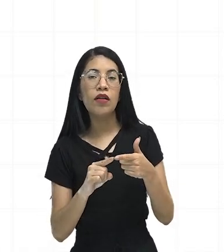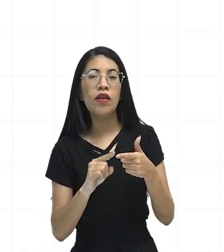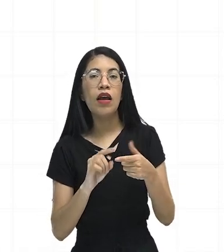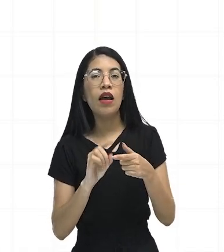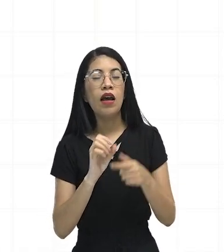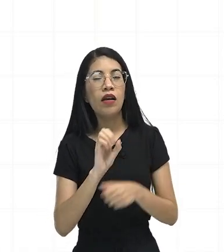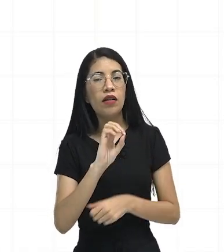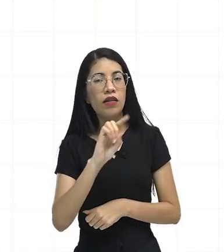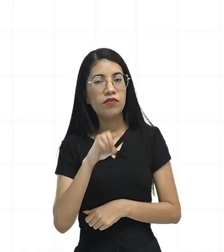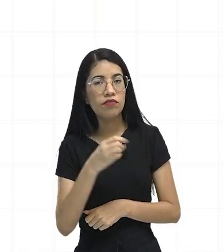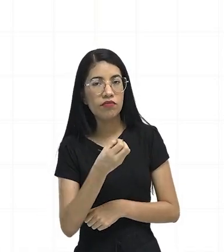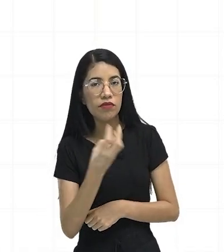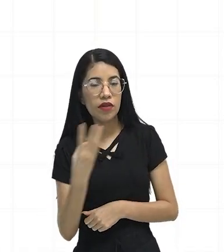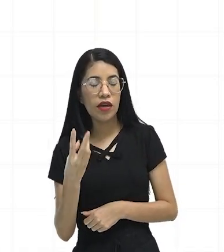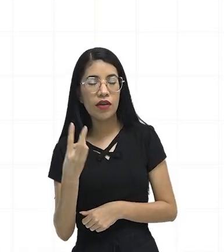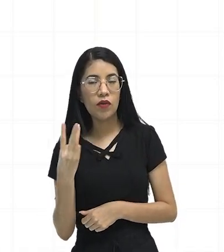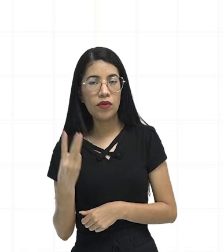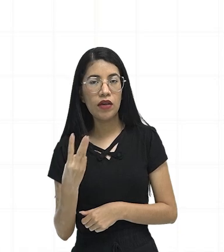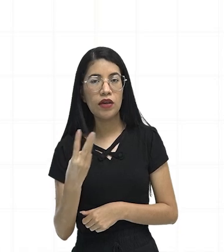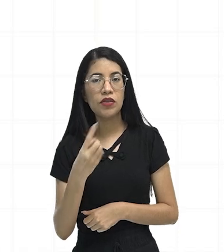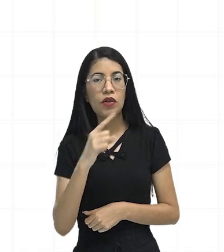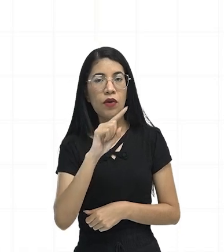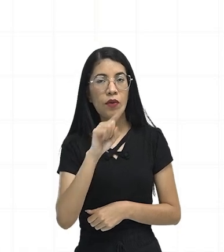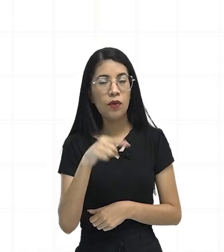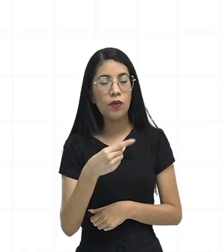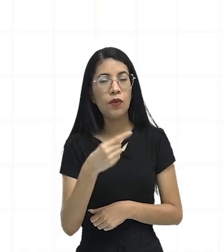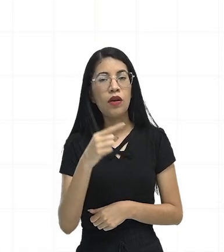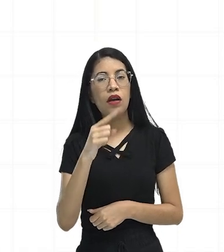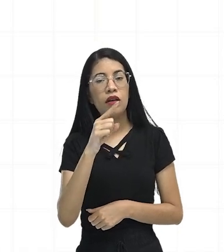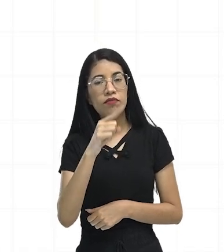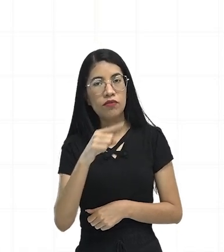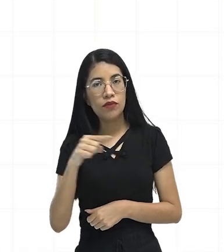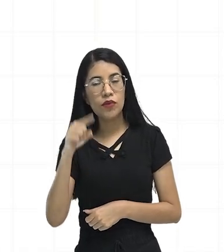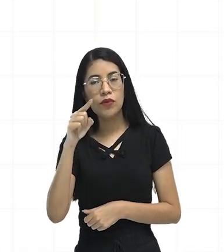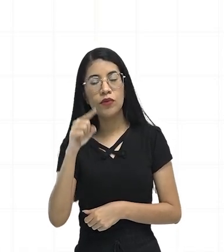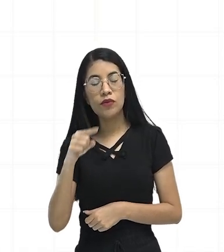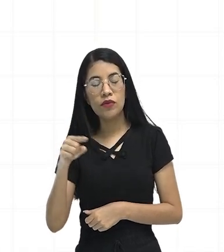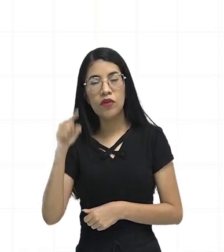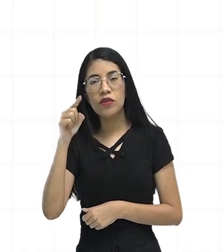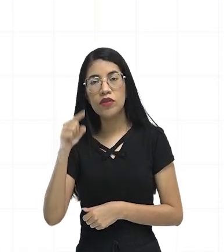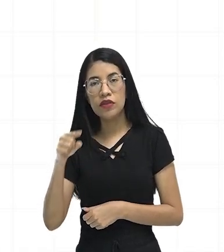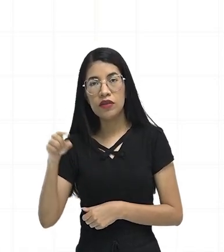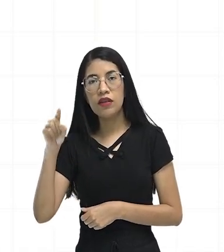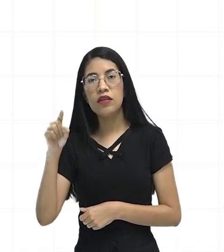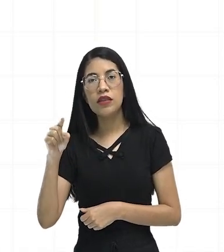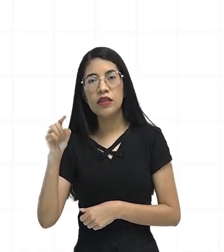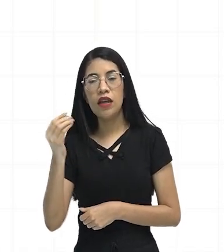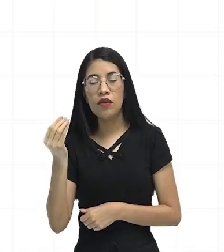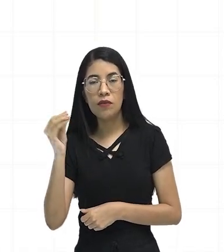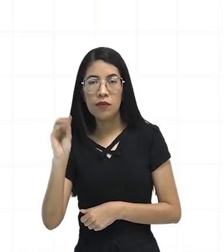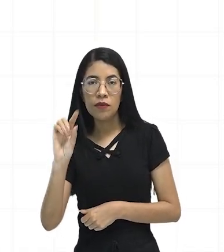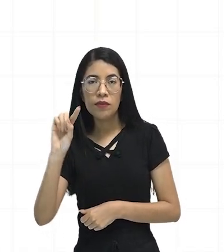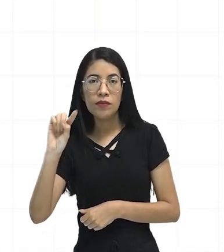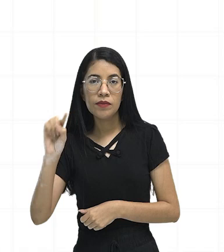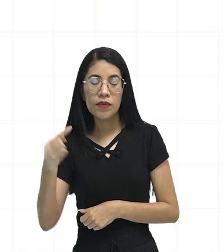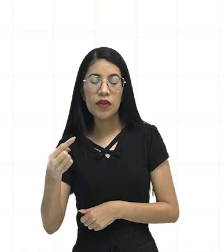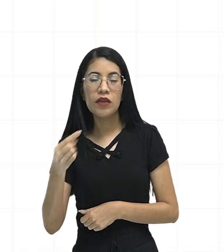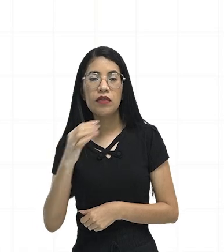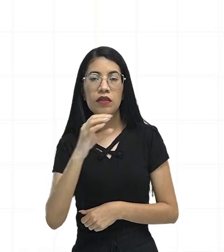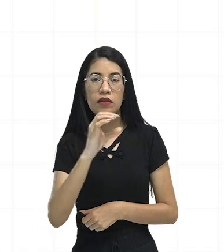casas decimais, tá? Para a esquerda sempre, ó, e vou posicionar a minha vírgula, ou seja,